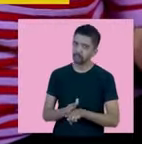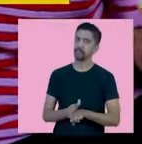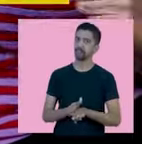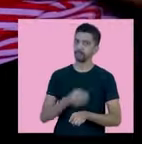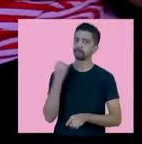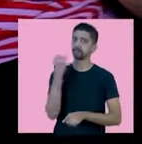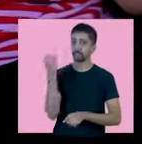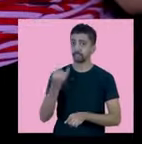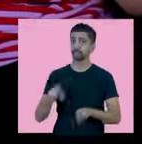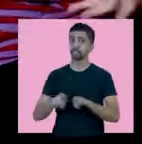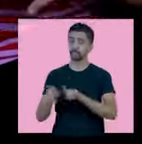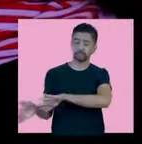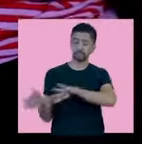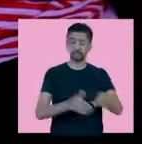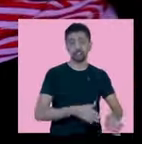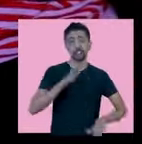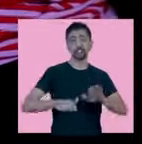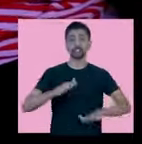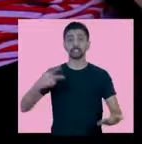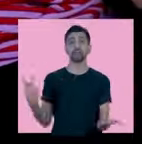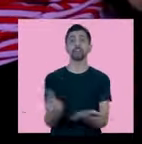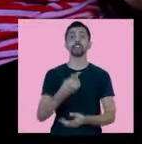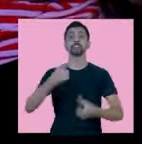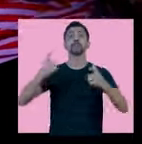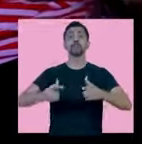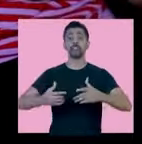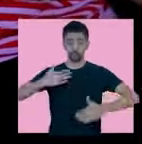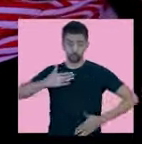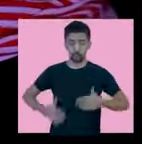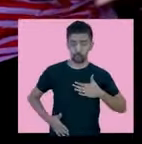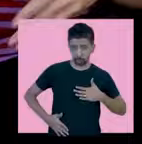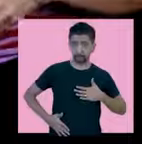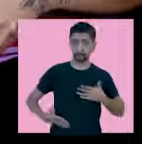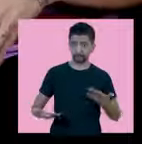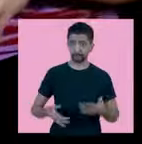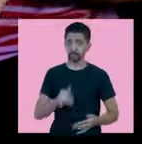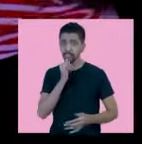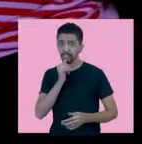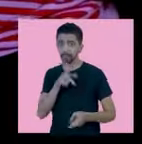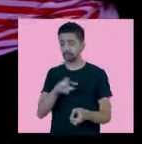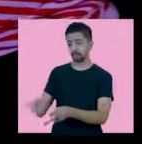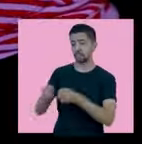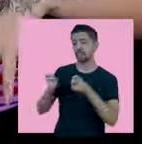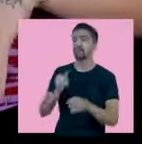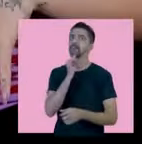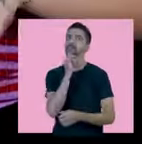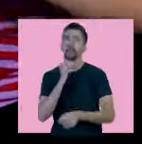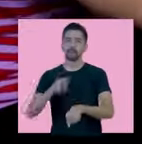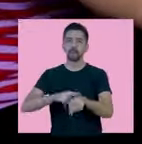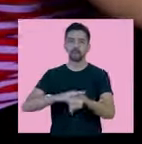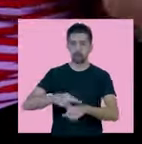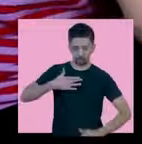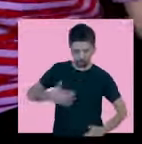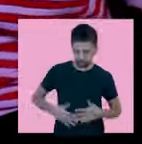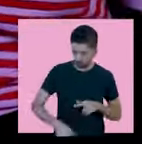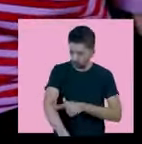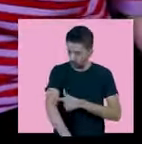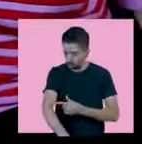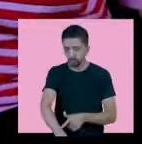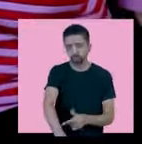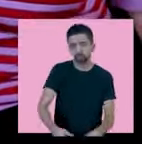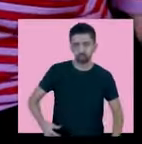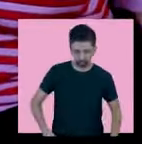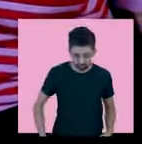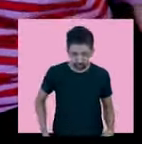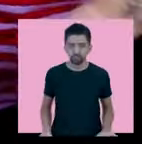pena investigar. E por fim, a gente tem manifestações físicas, que podem aparecer decorrentes do abuso, por exemplo, surgimento de roxos no